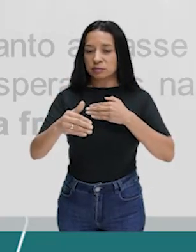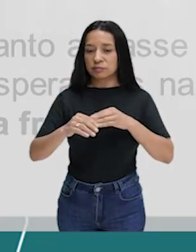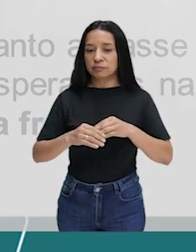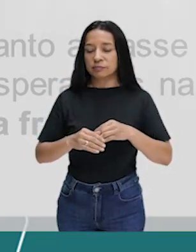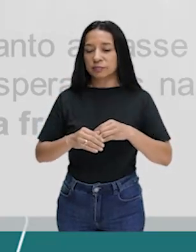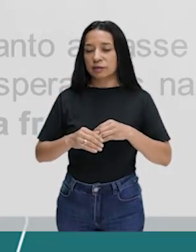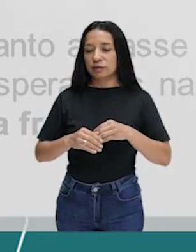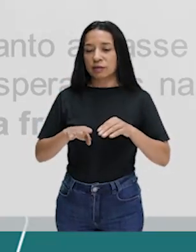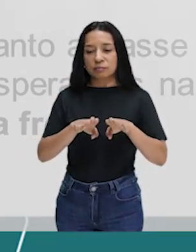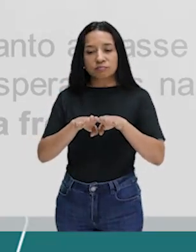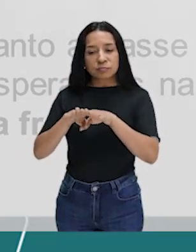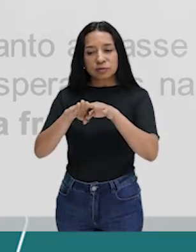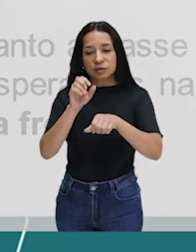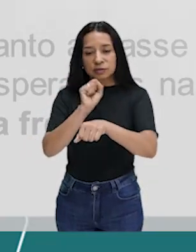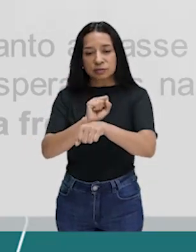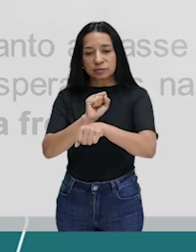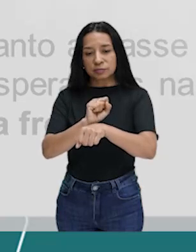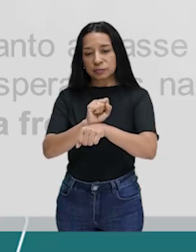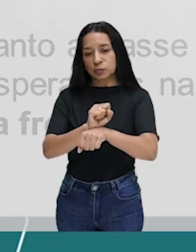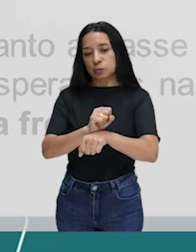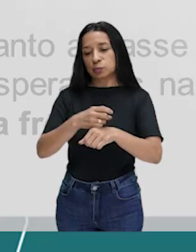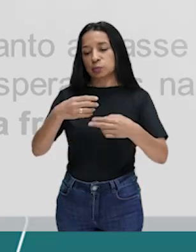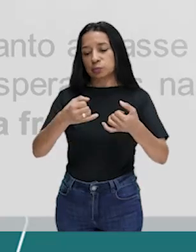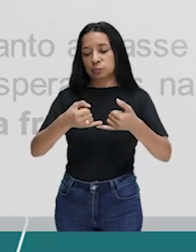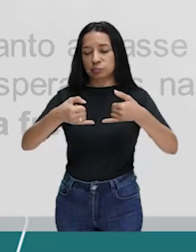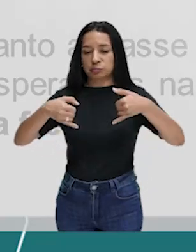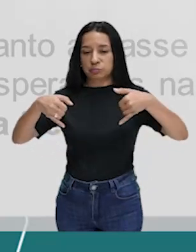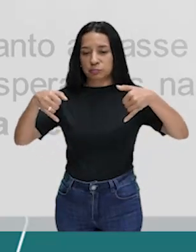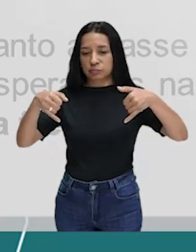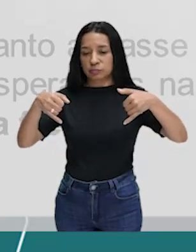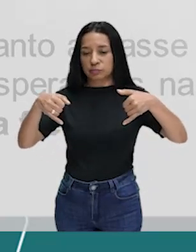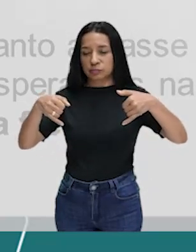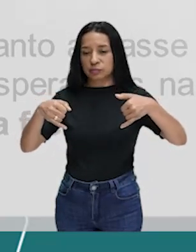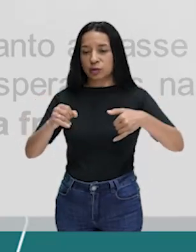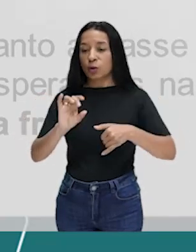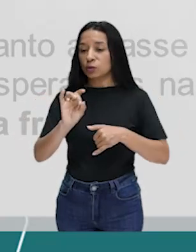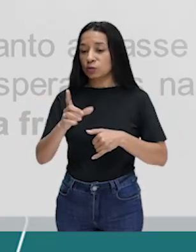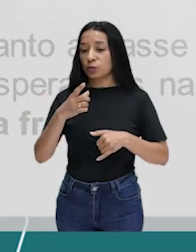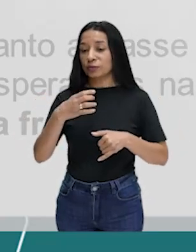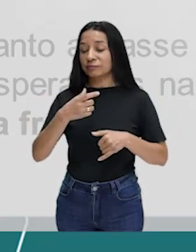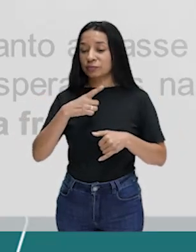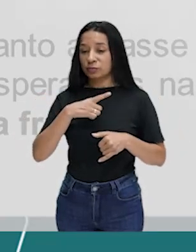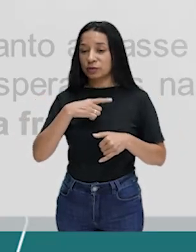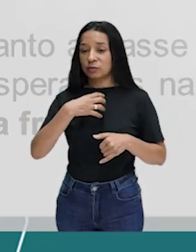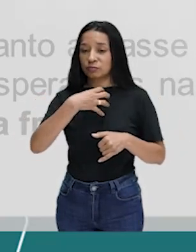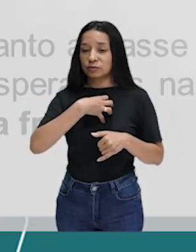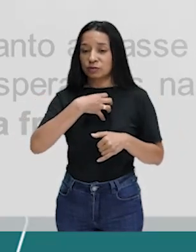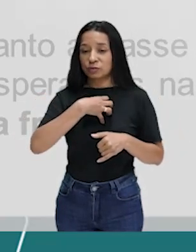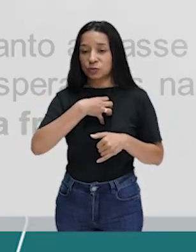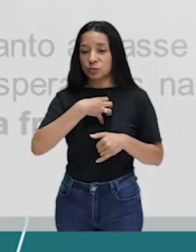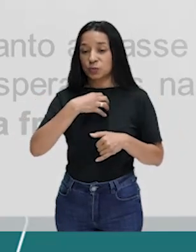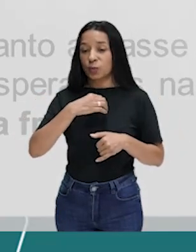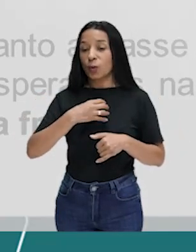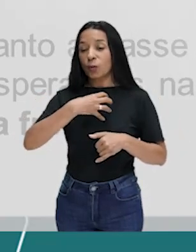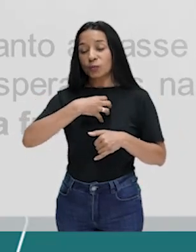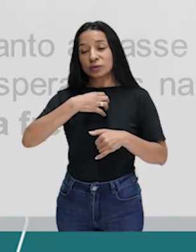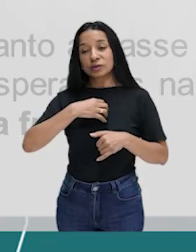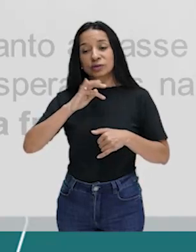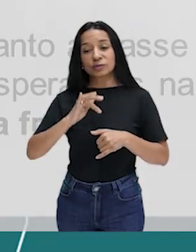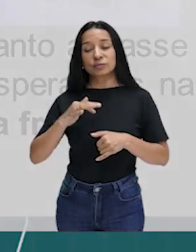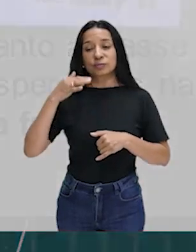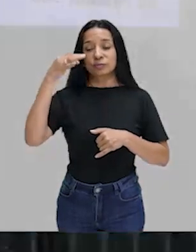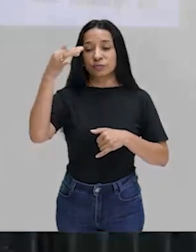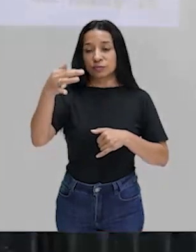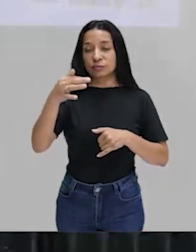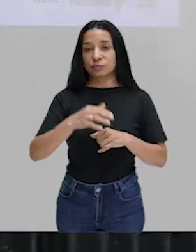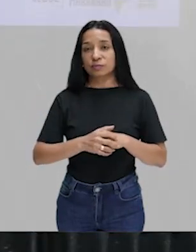bamba. Afinal, a vida só tem um sentido e esse sentido está à frente. É uma música interessante, eu convido você